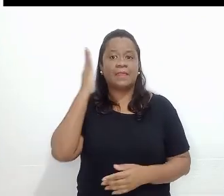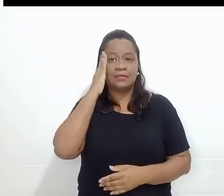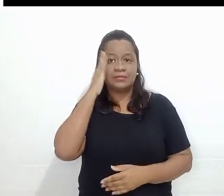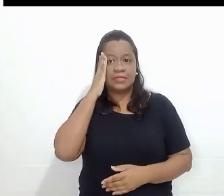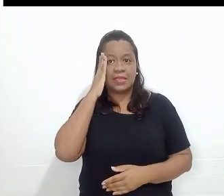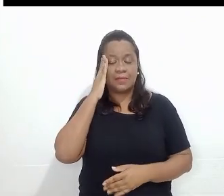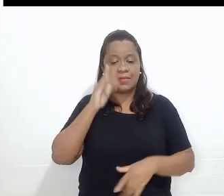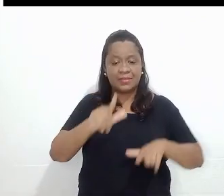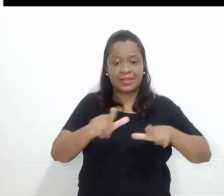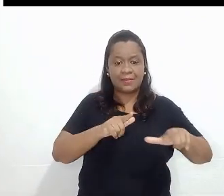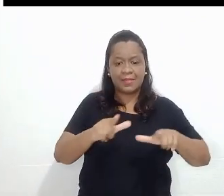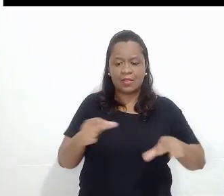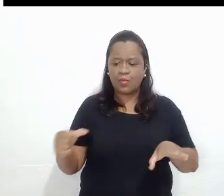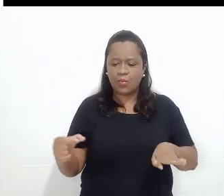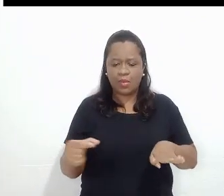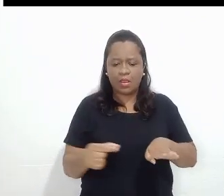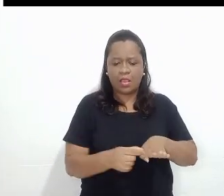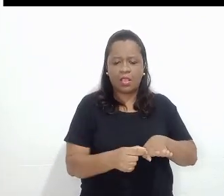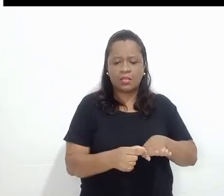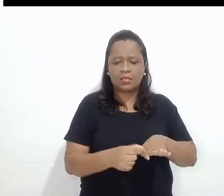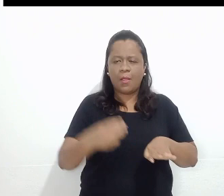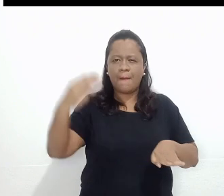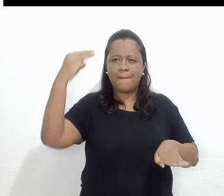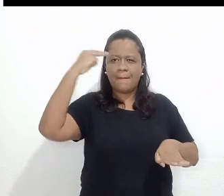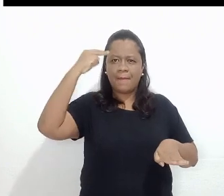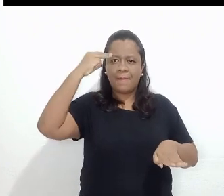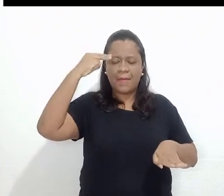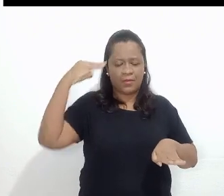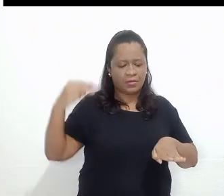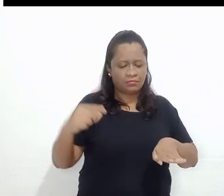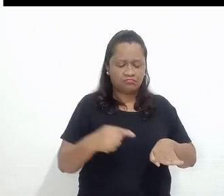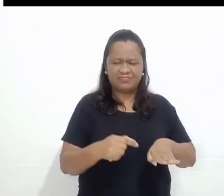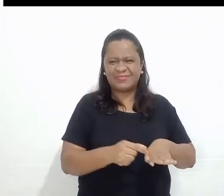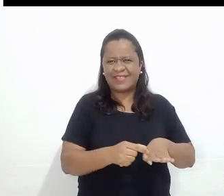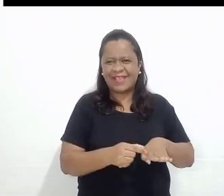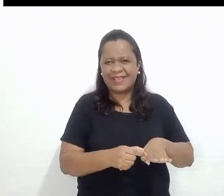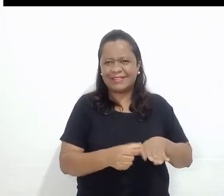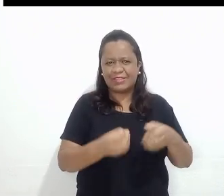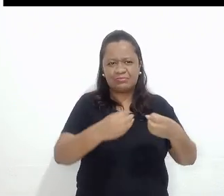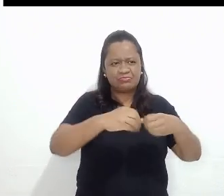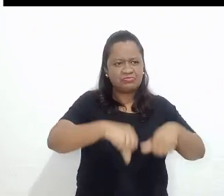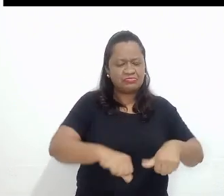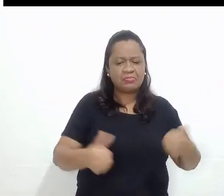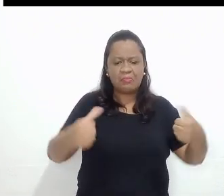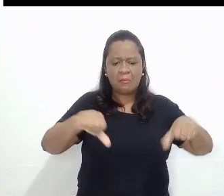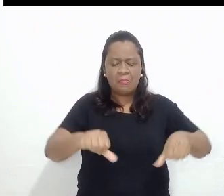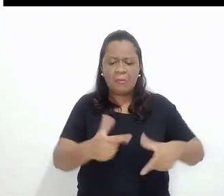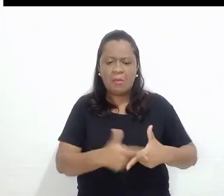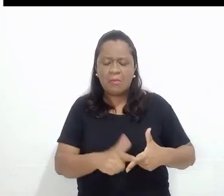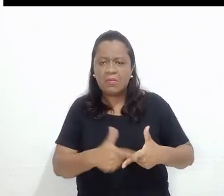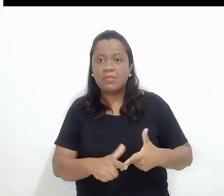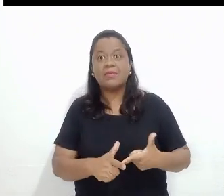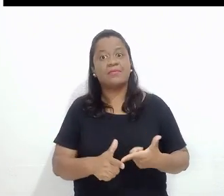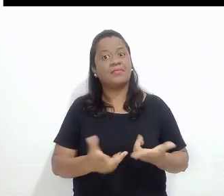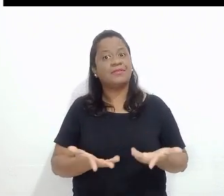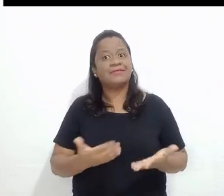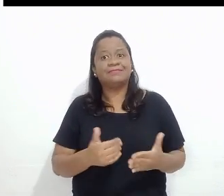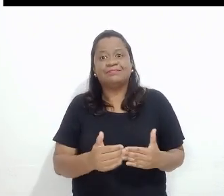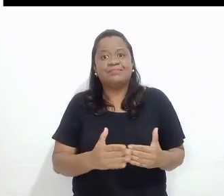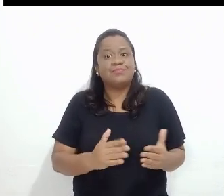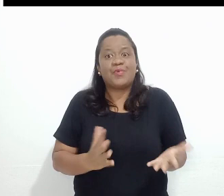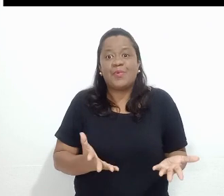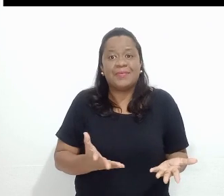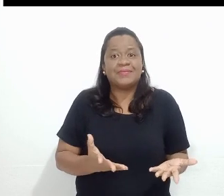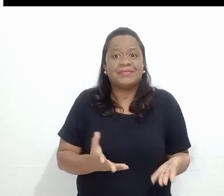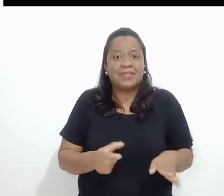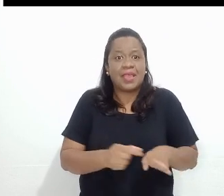cartões de memória, pode ter também algum cartão que esteja corrompido, algum cartão que esteja com problema, por mais que a gente tenha testado